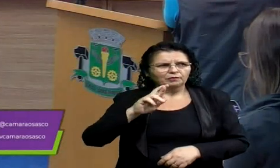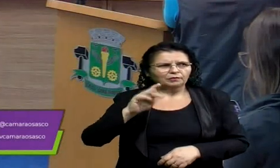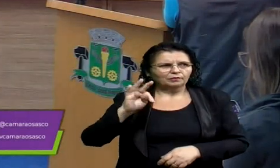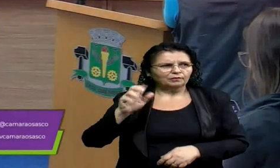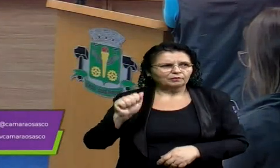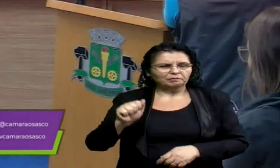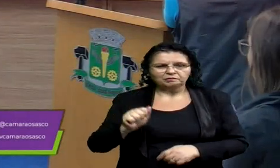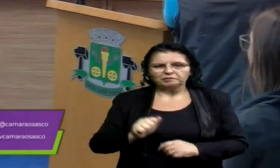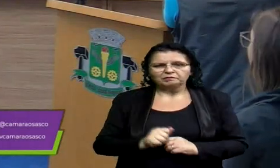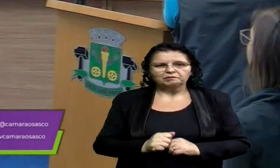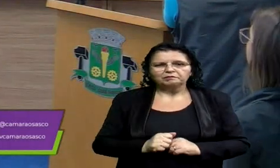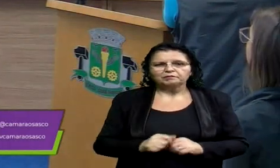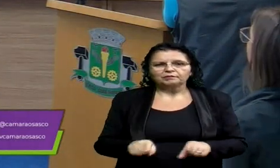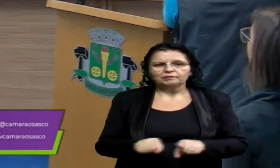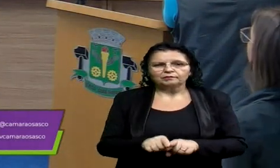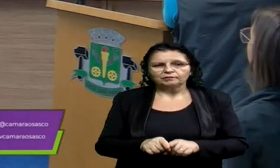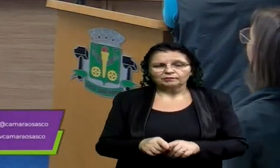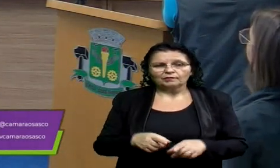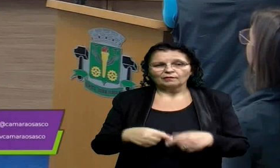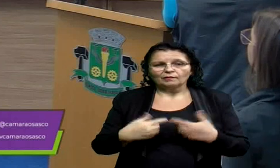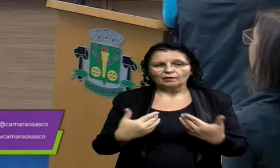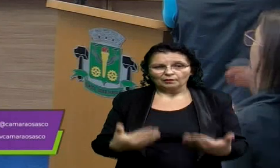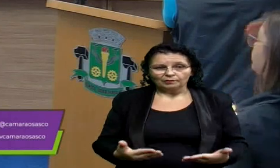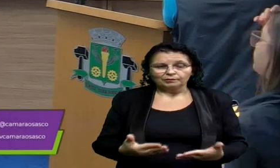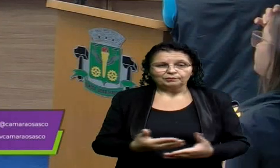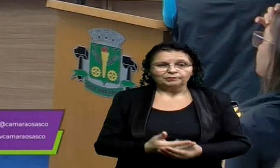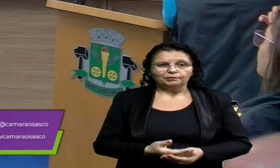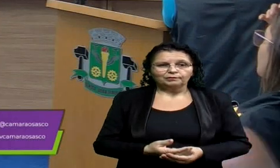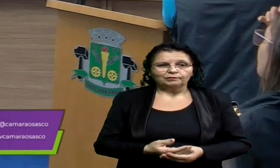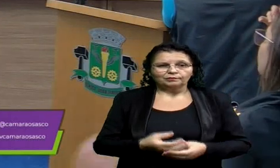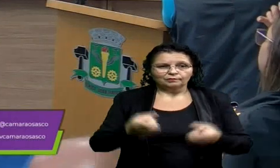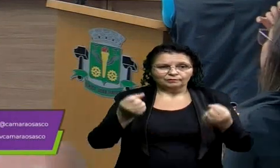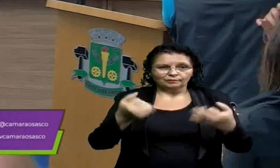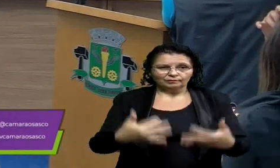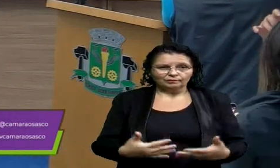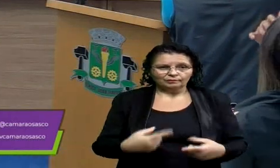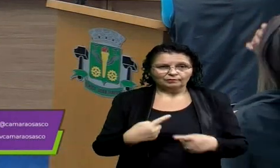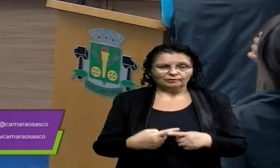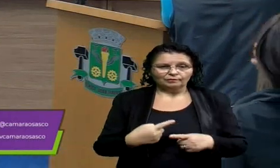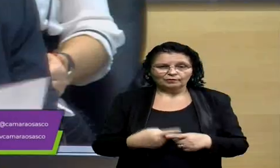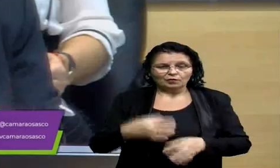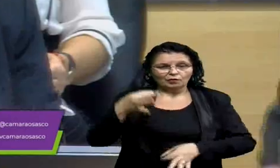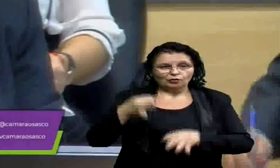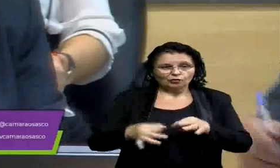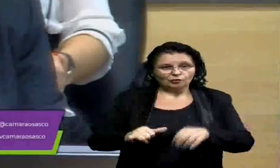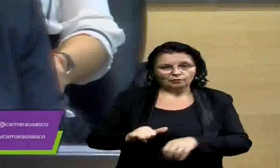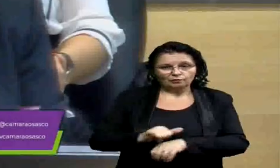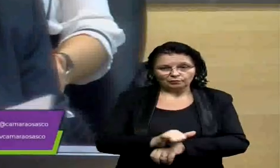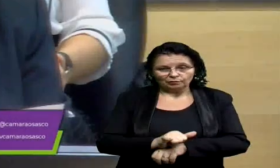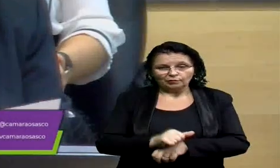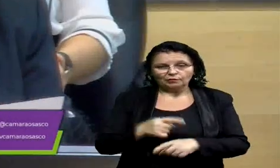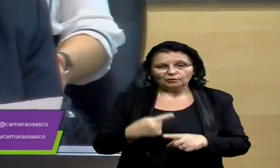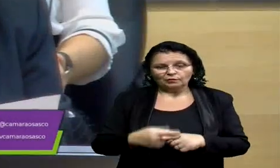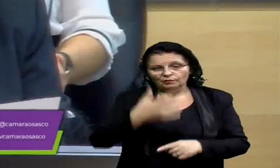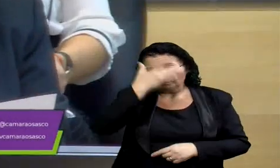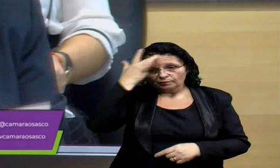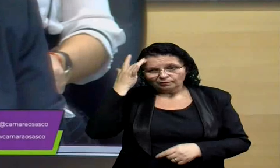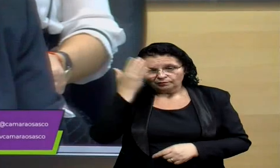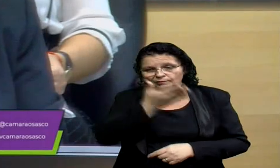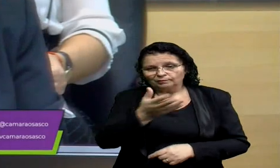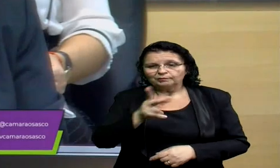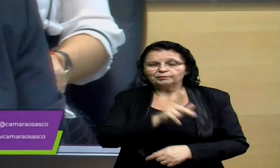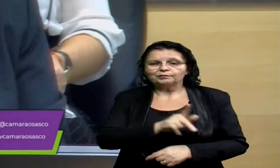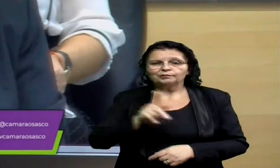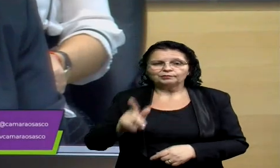justificativas de ausência desta sessão justificativa de ausência excelentíssimo senhor